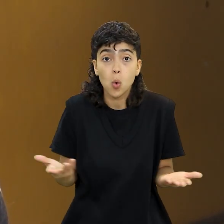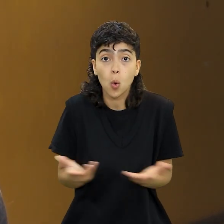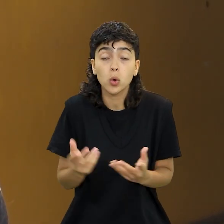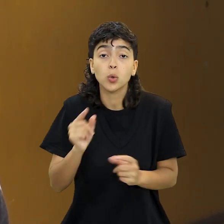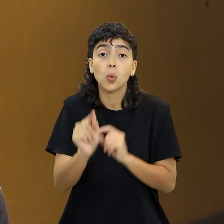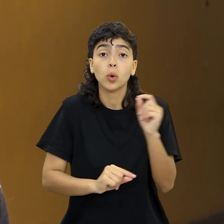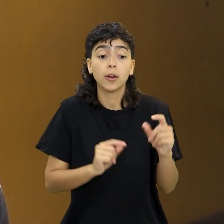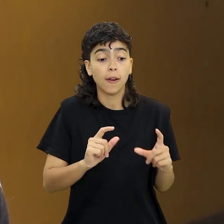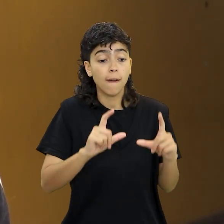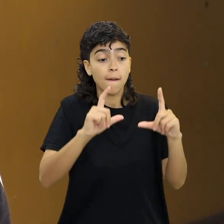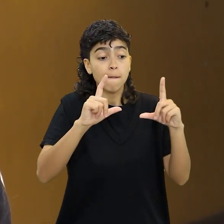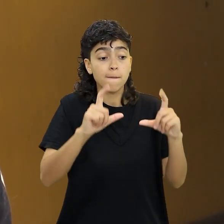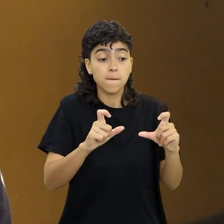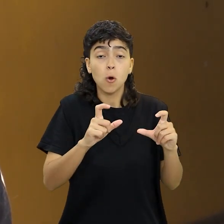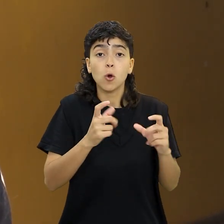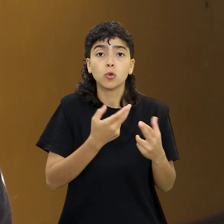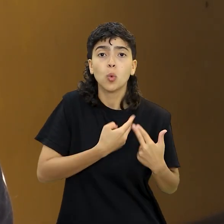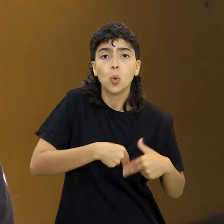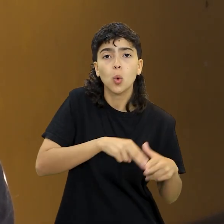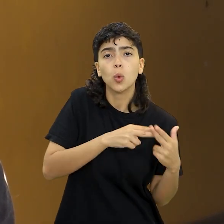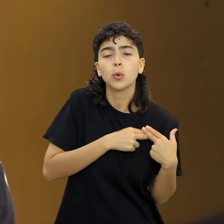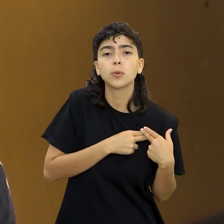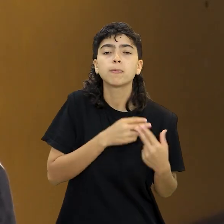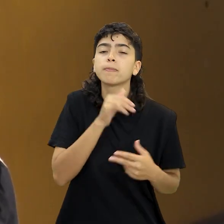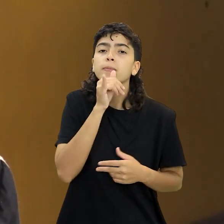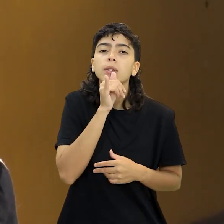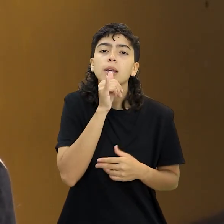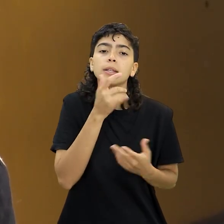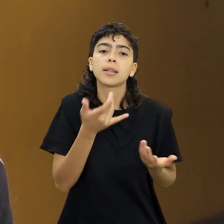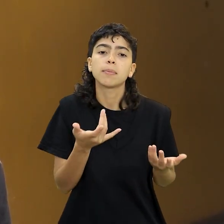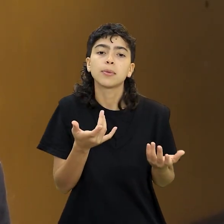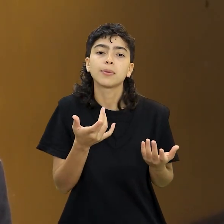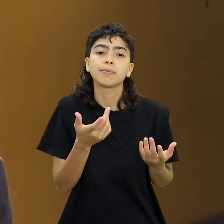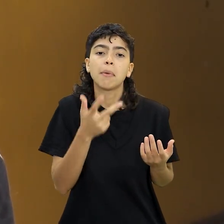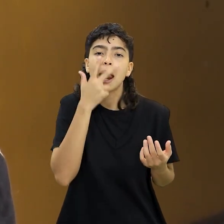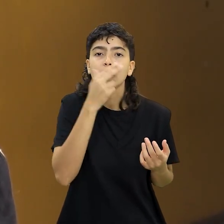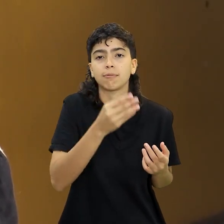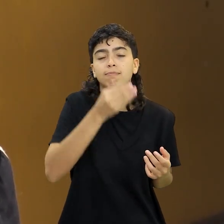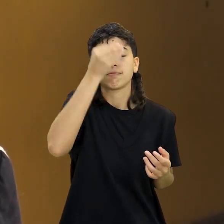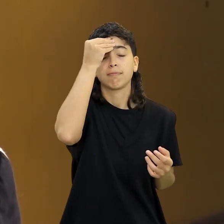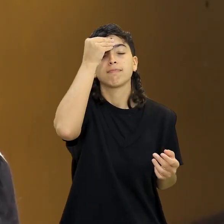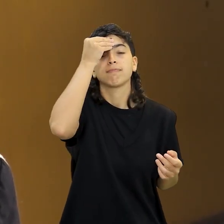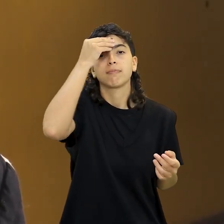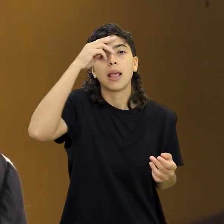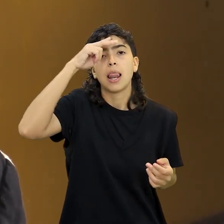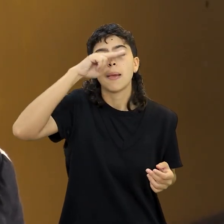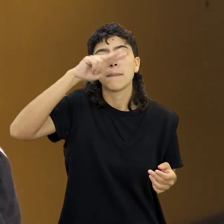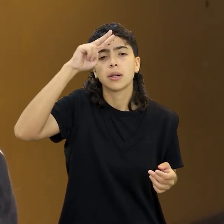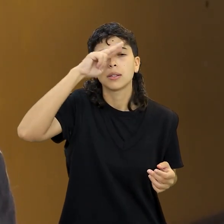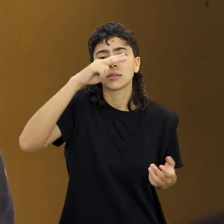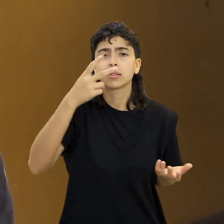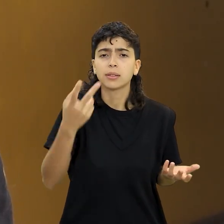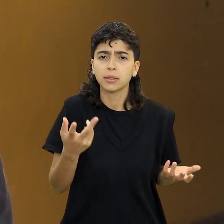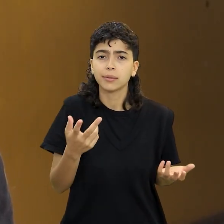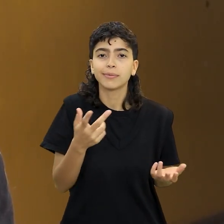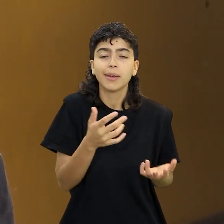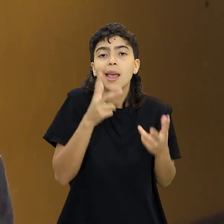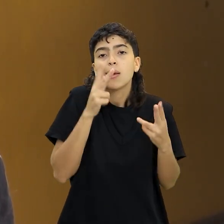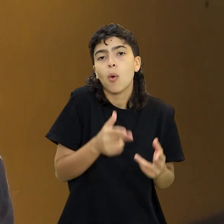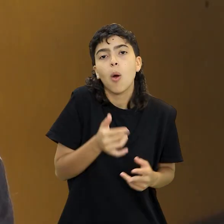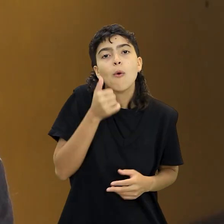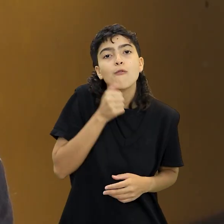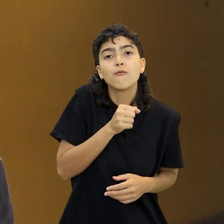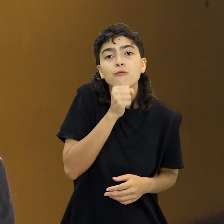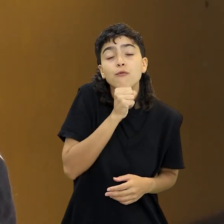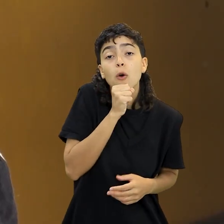da fotografia pós-mortem no sentido de um objeto de memória. Uma fotografia igual a fotografia da minha avó, que